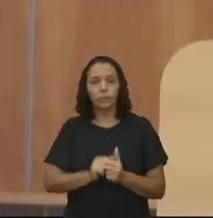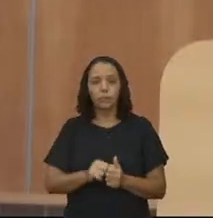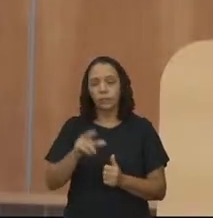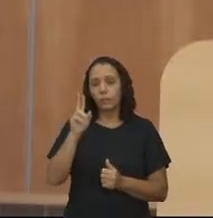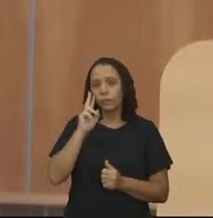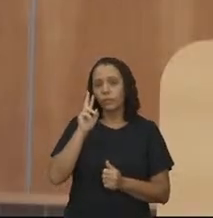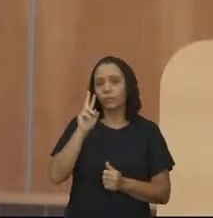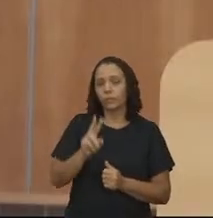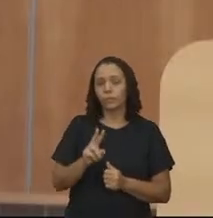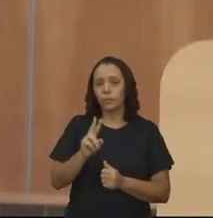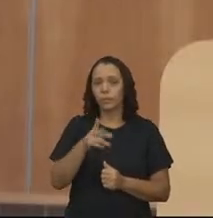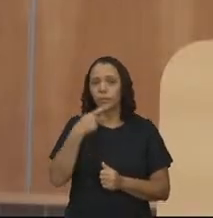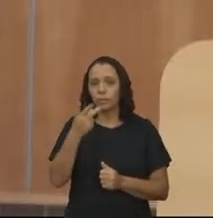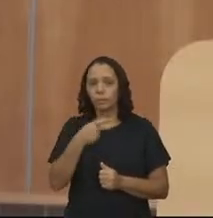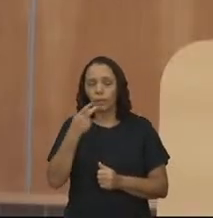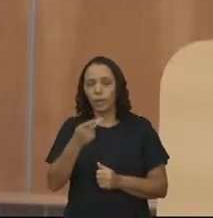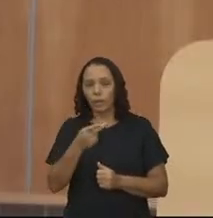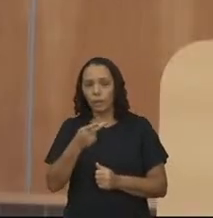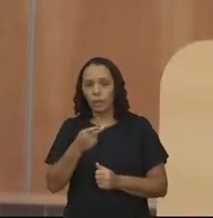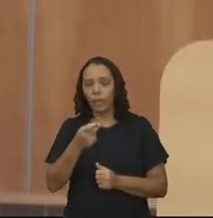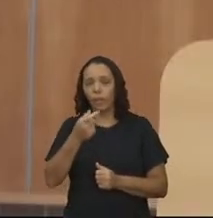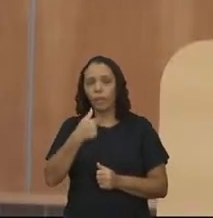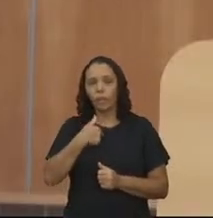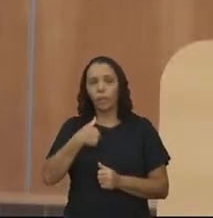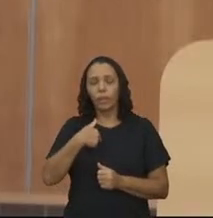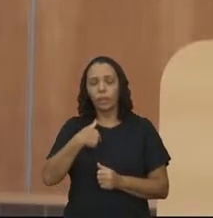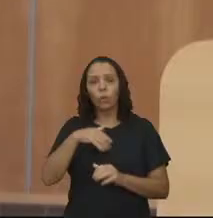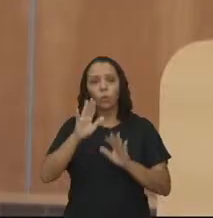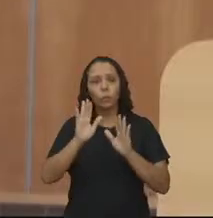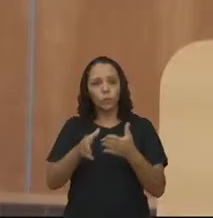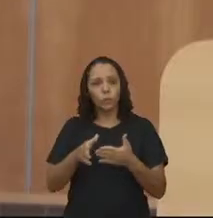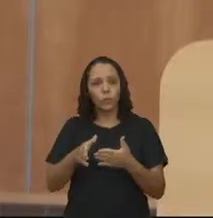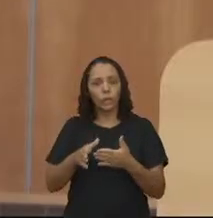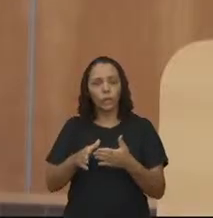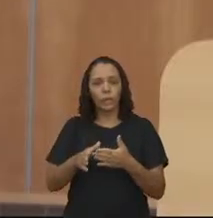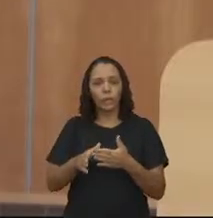dizer: eu passei por aquele professor,